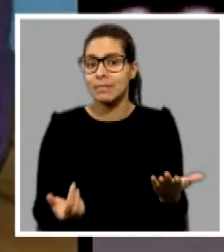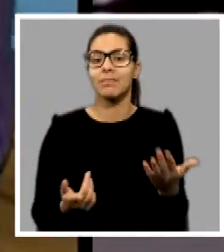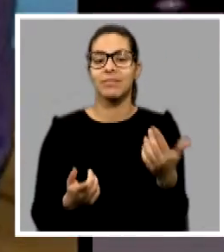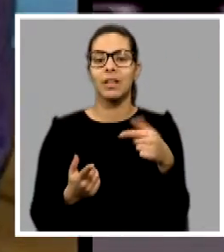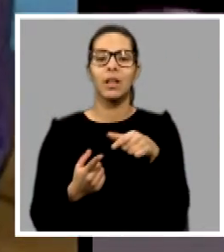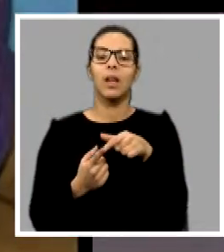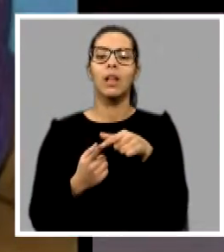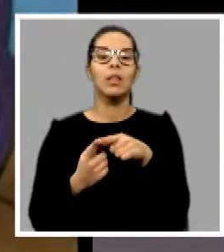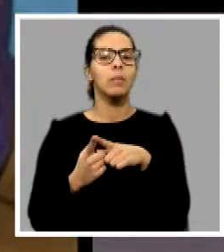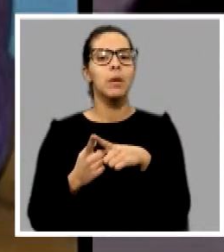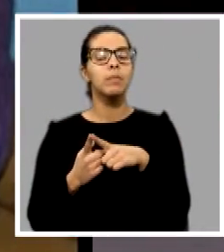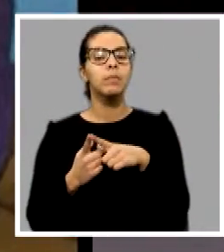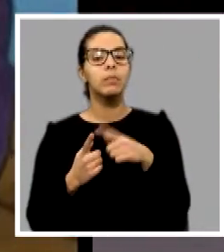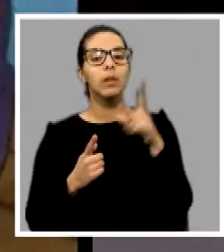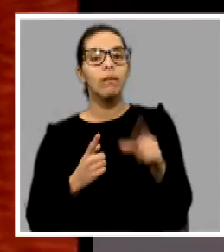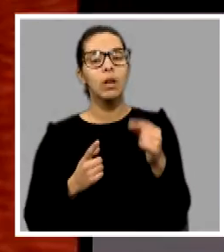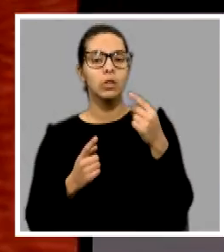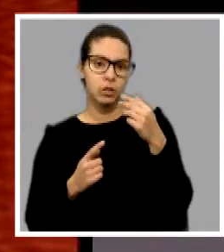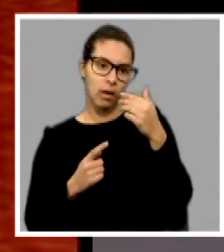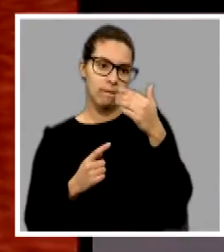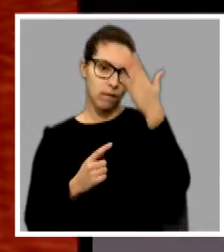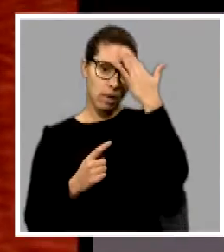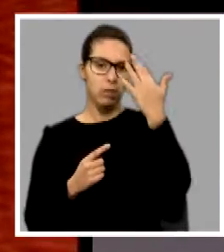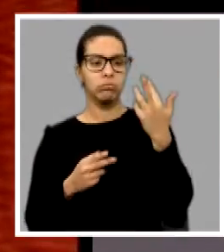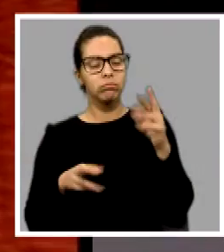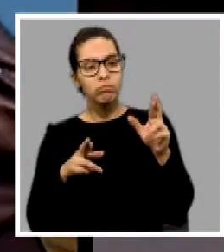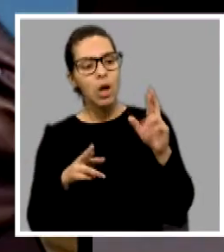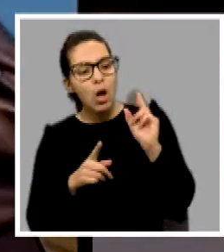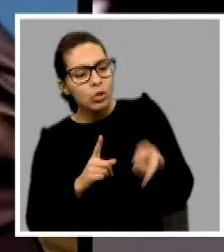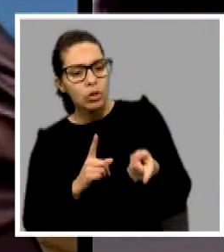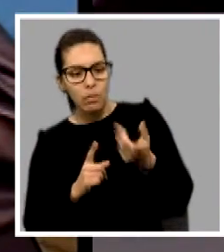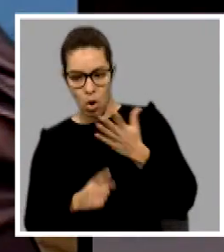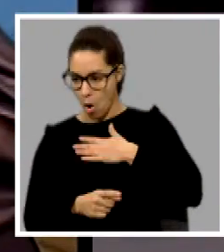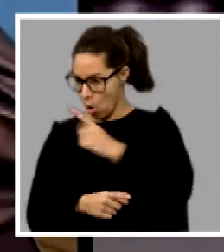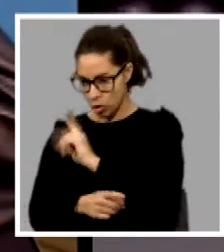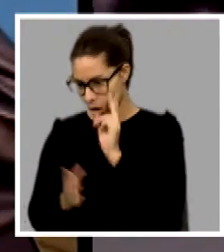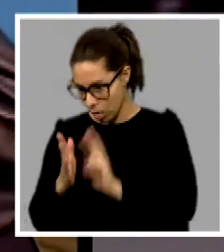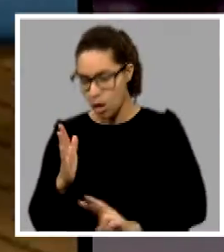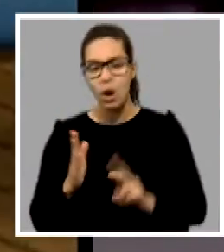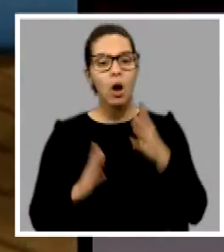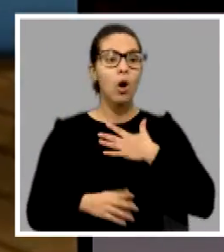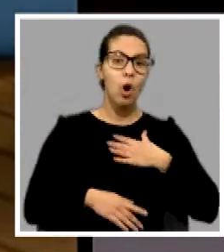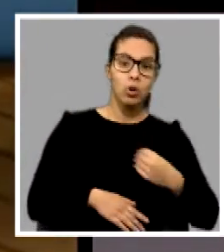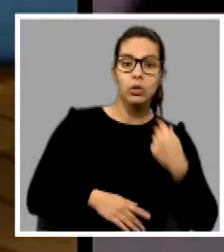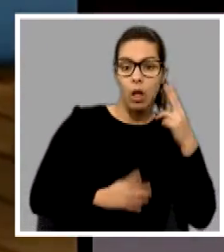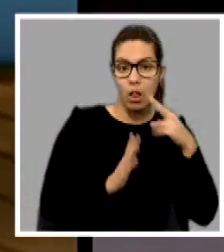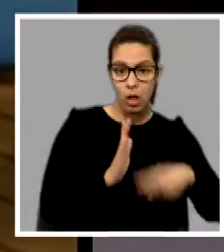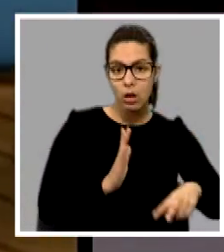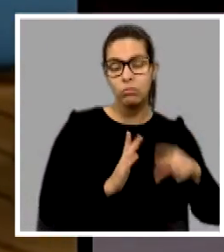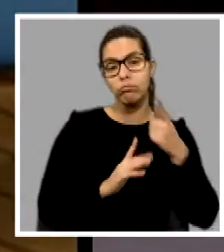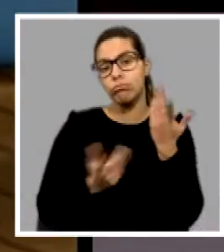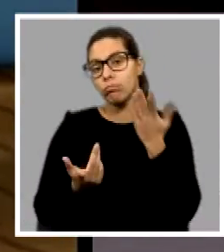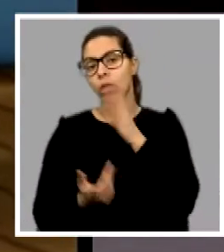sim. Havia portanto, um gosto critério, partilhado. E havia um gosto por ter um livro, mas criava uma expectativa em quem gosta de ler e em quem não gosta de ver o que se